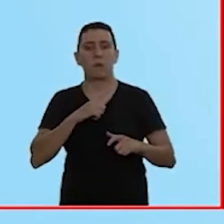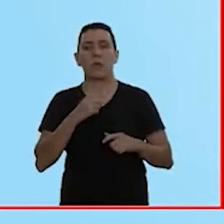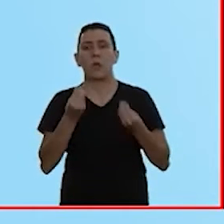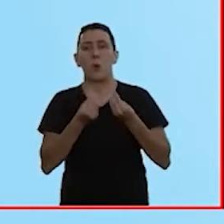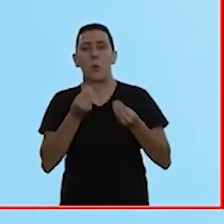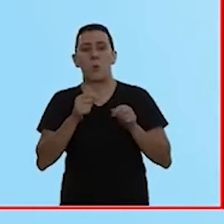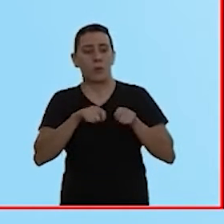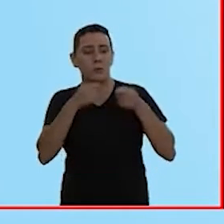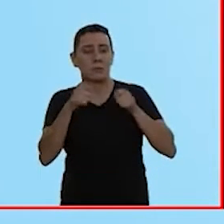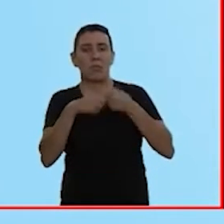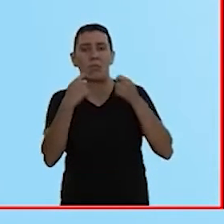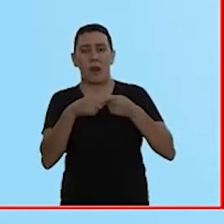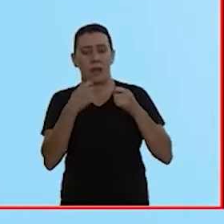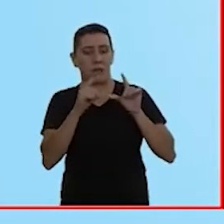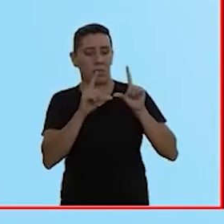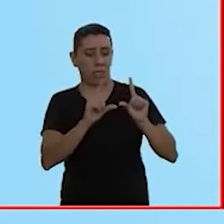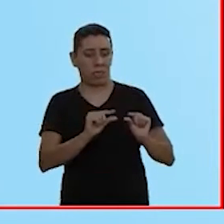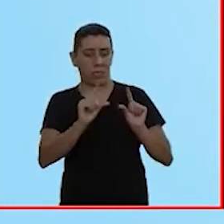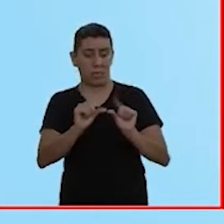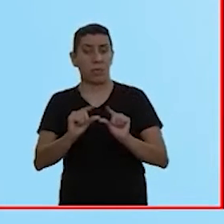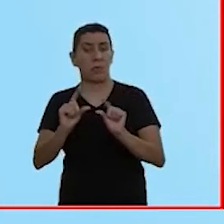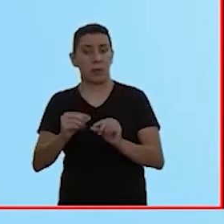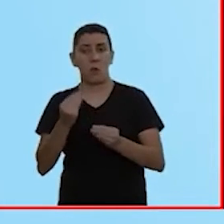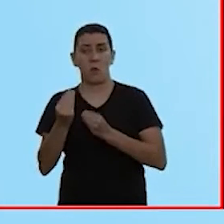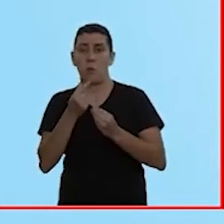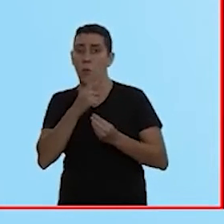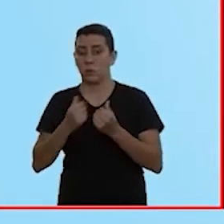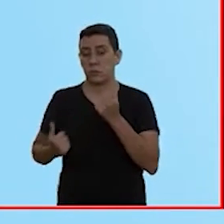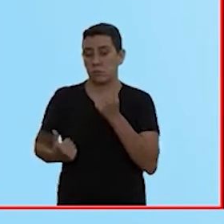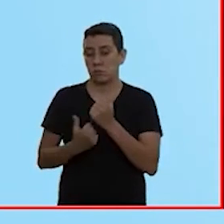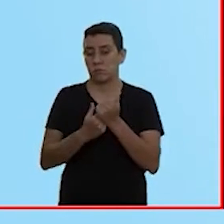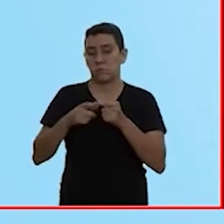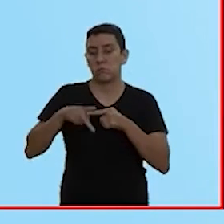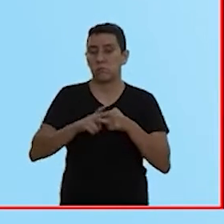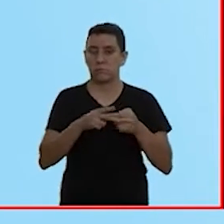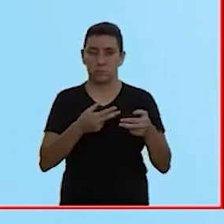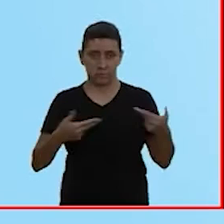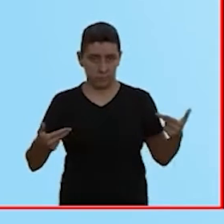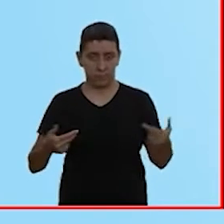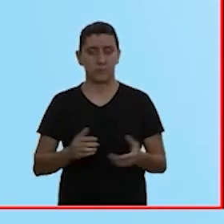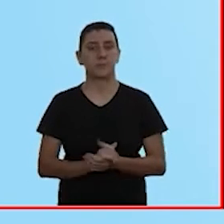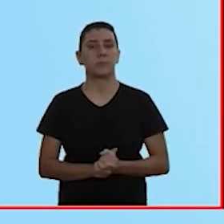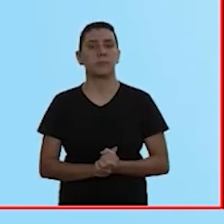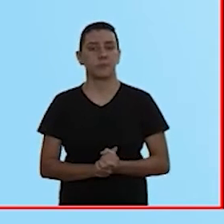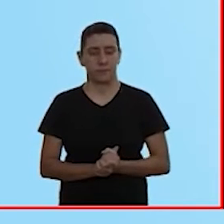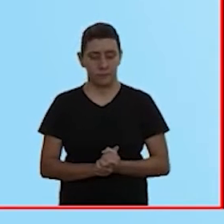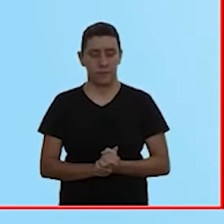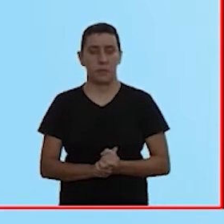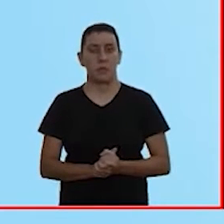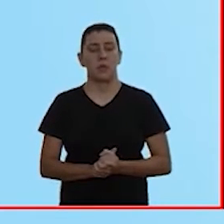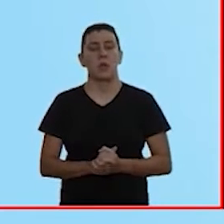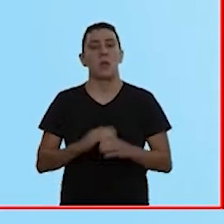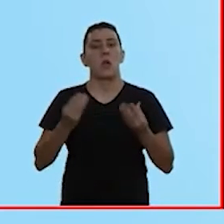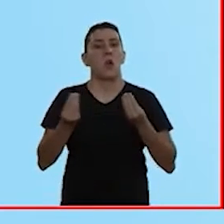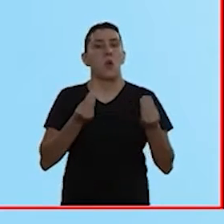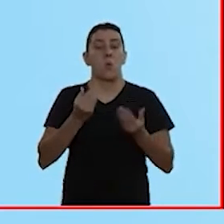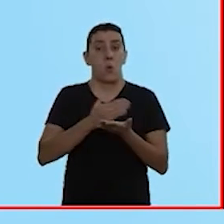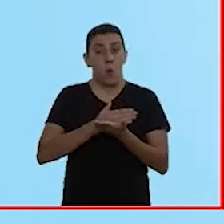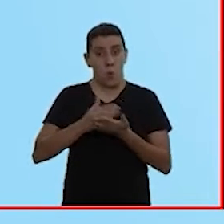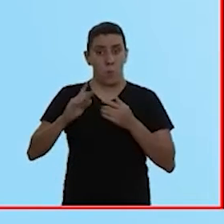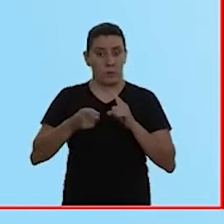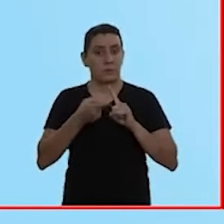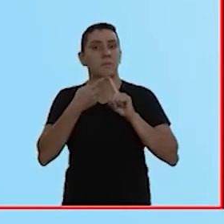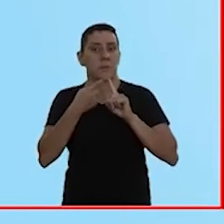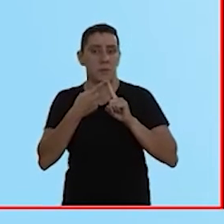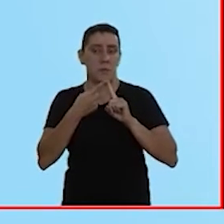e um pouco sobre o suporte à rede elétrica com Essas tecnologias bom indo aqui se o solar fotovoltaica no